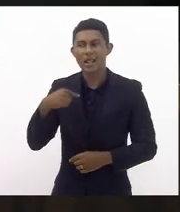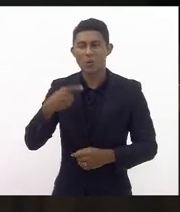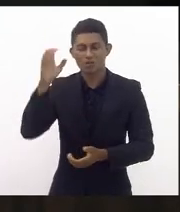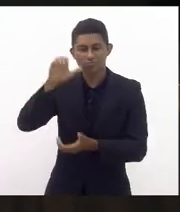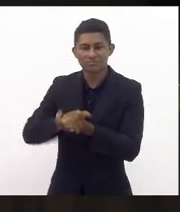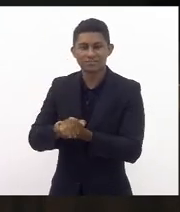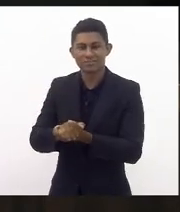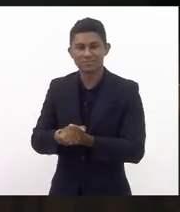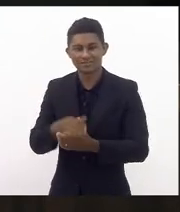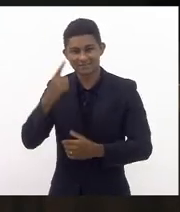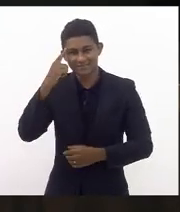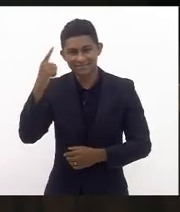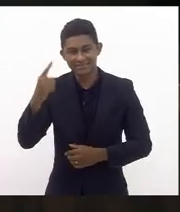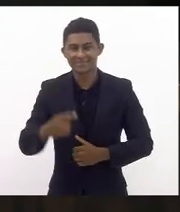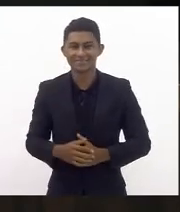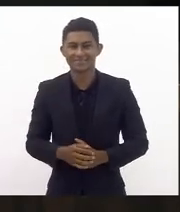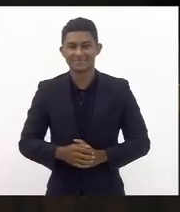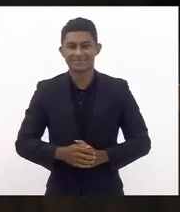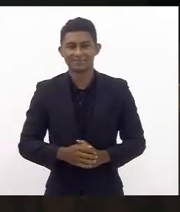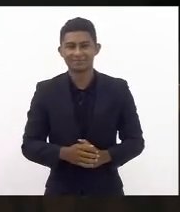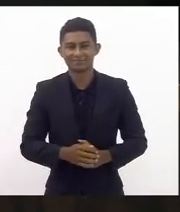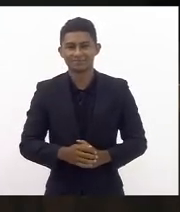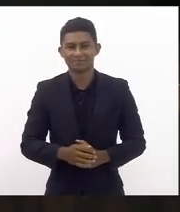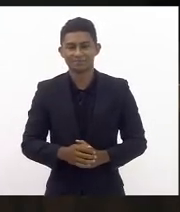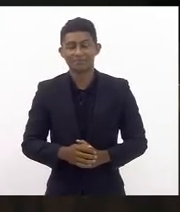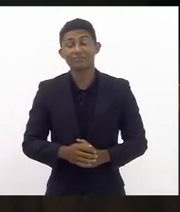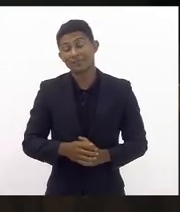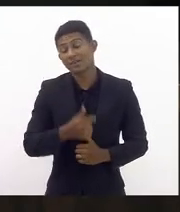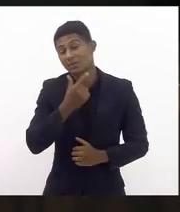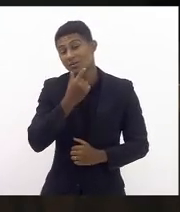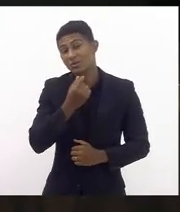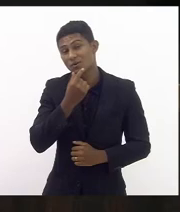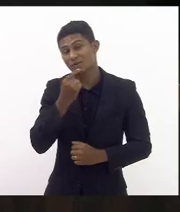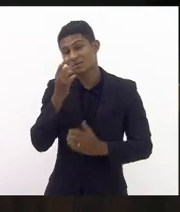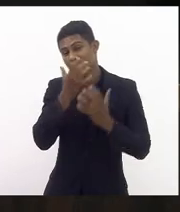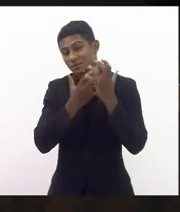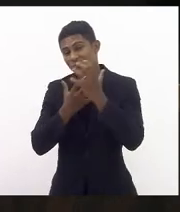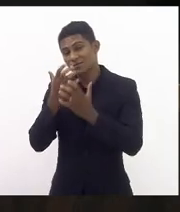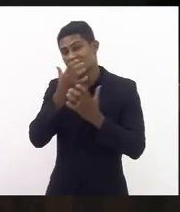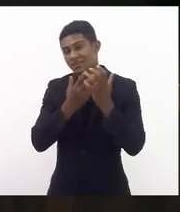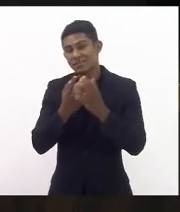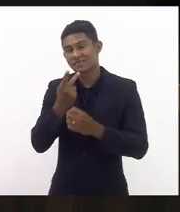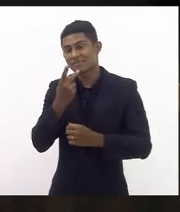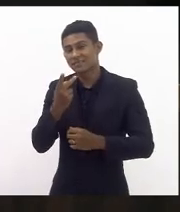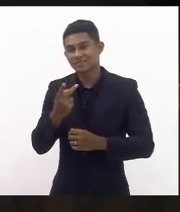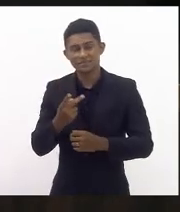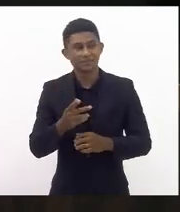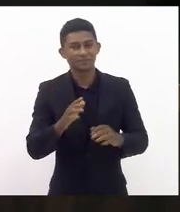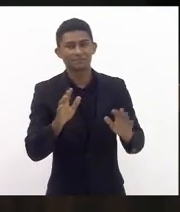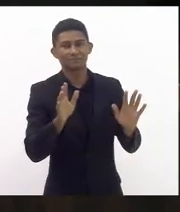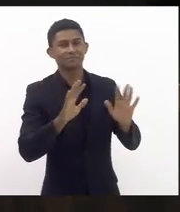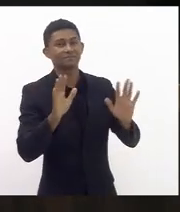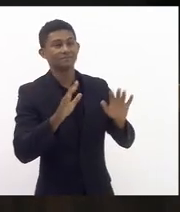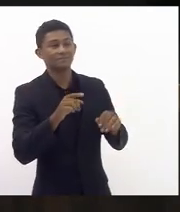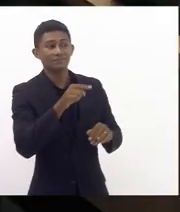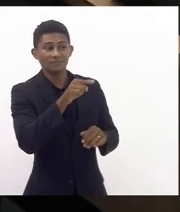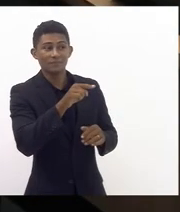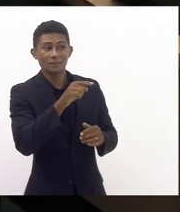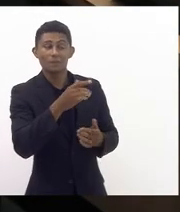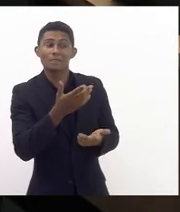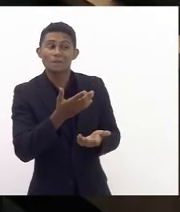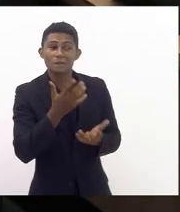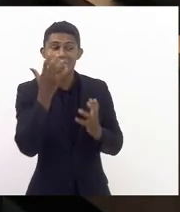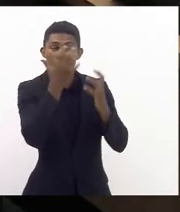casei. E aí ele, diz... Presidente, não se música, meta comigo. Essa música cala não é